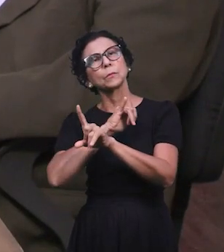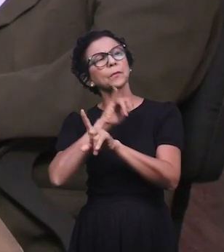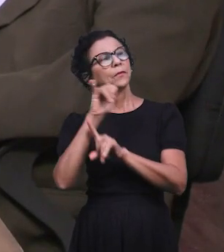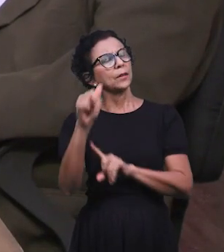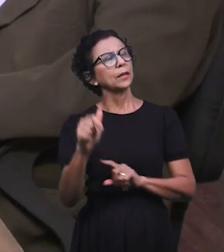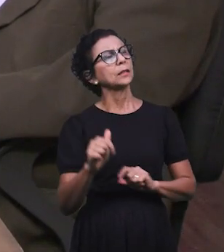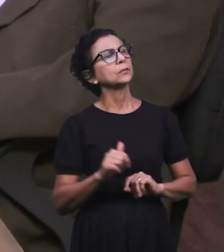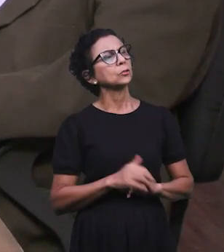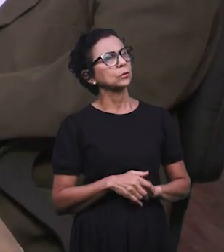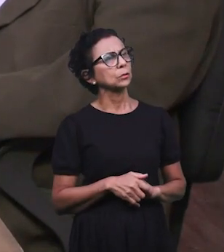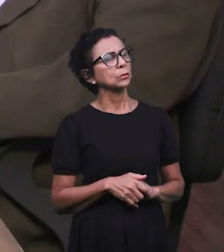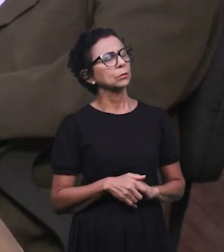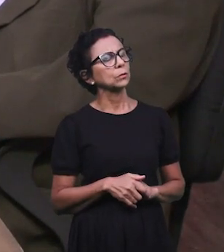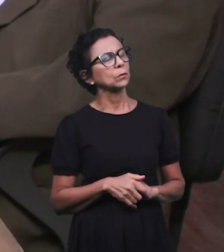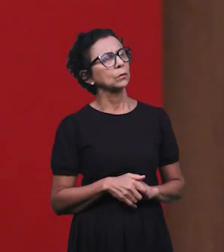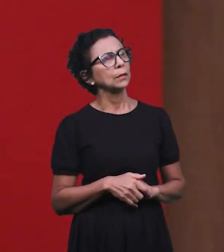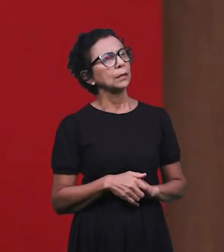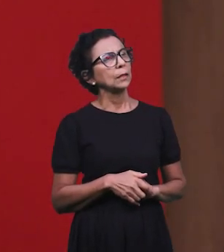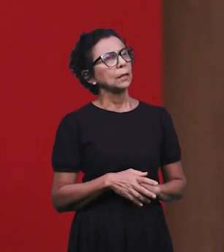possa aplicar em relação